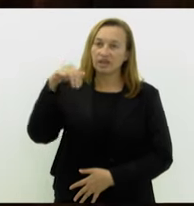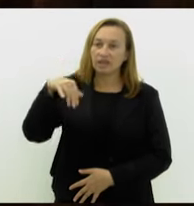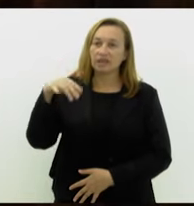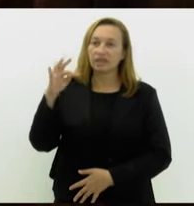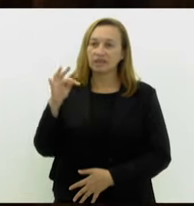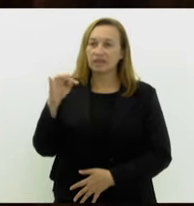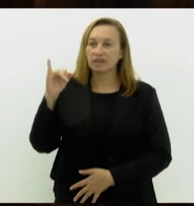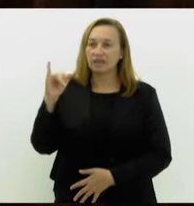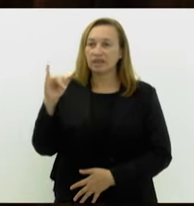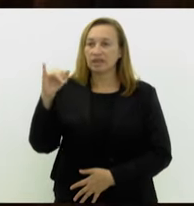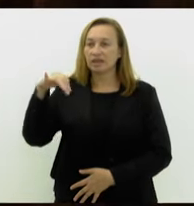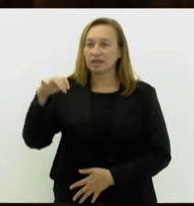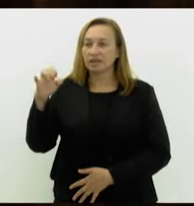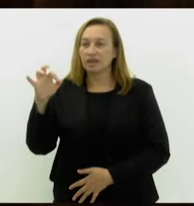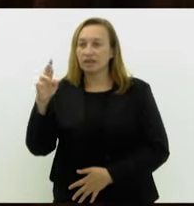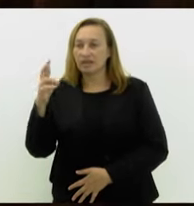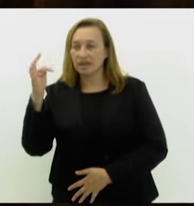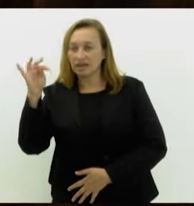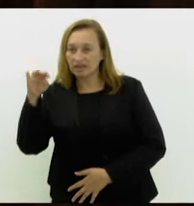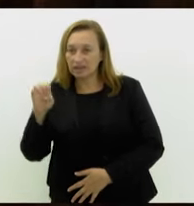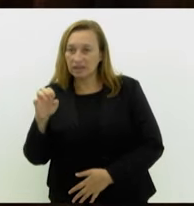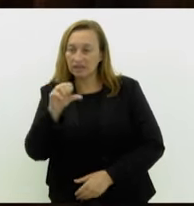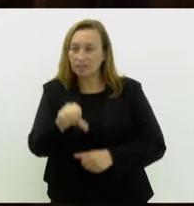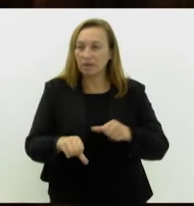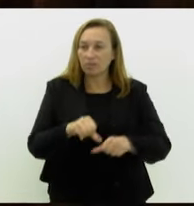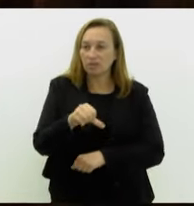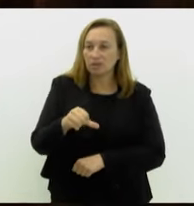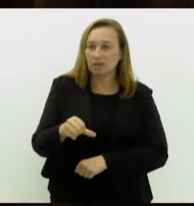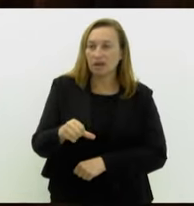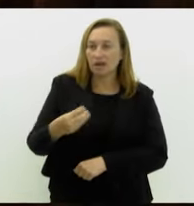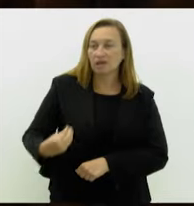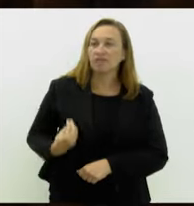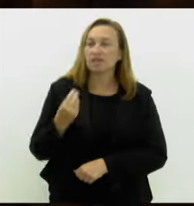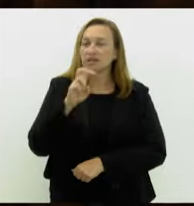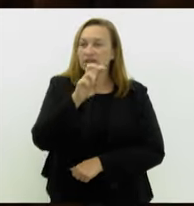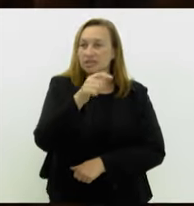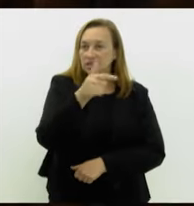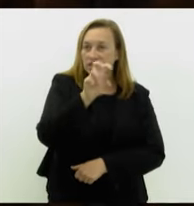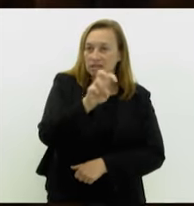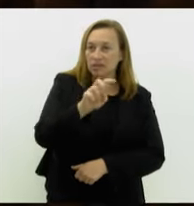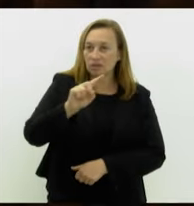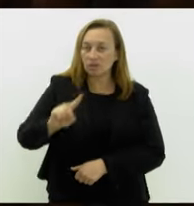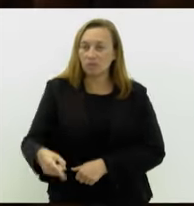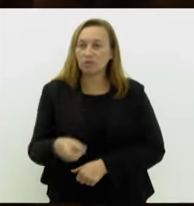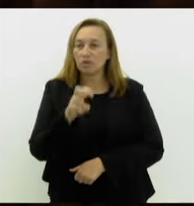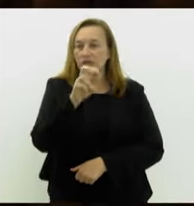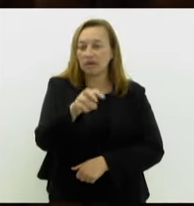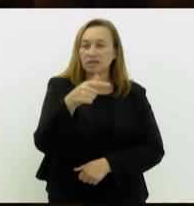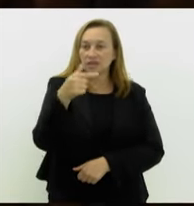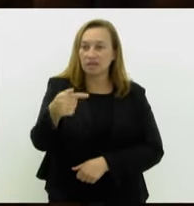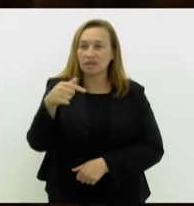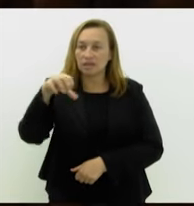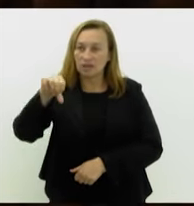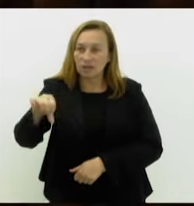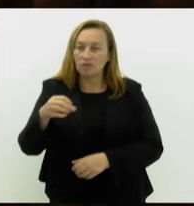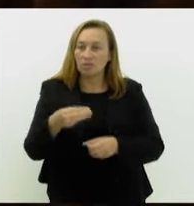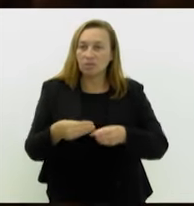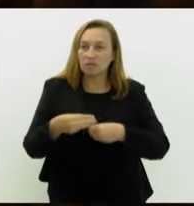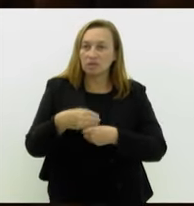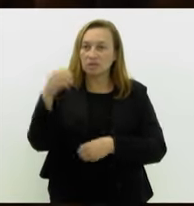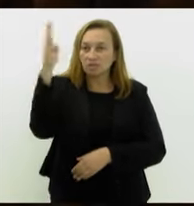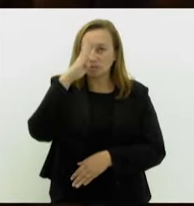a peregrinação para mudar a vida de 5569 municípios do Brasil